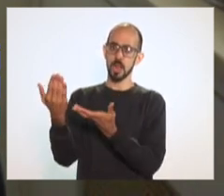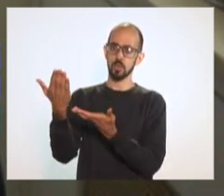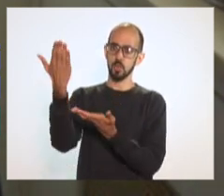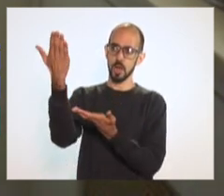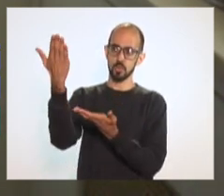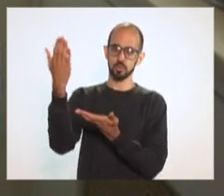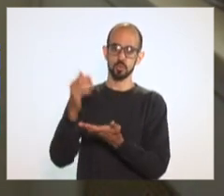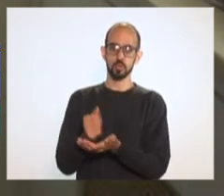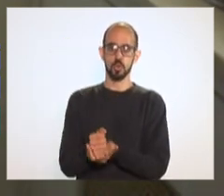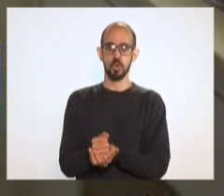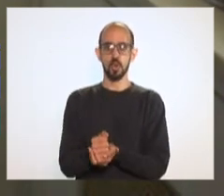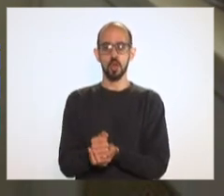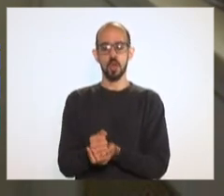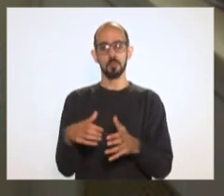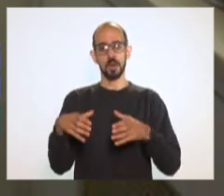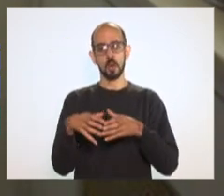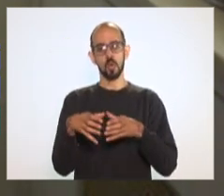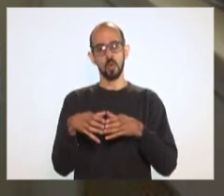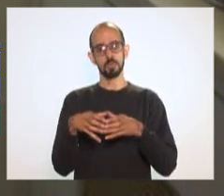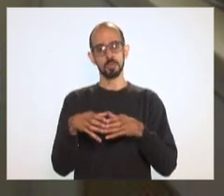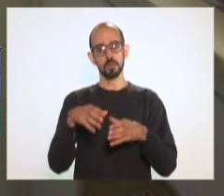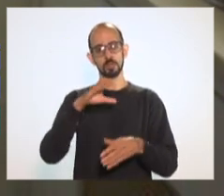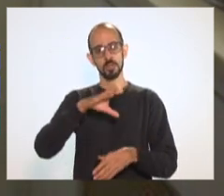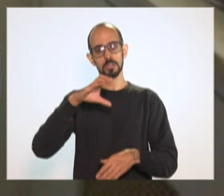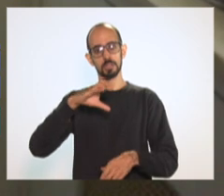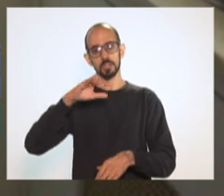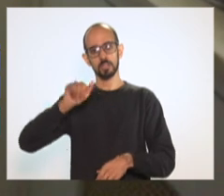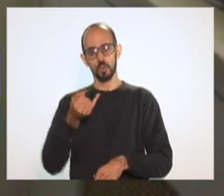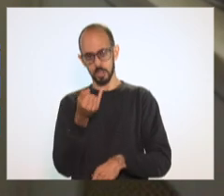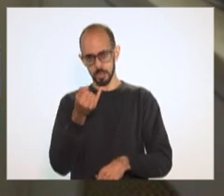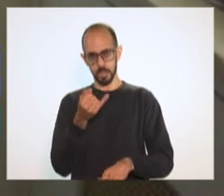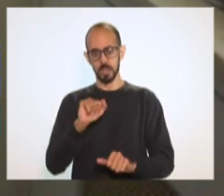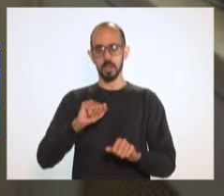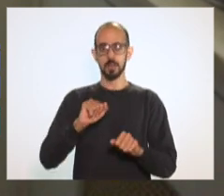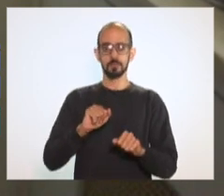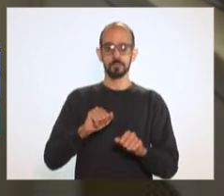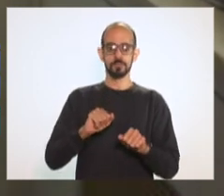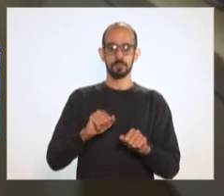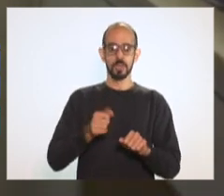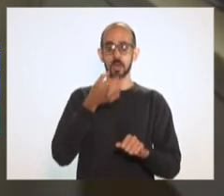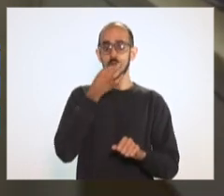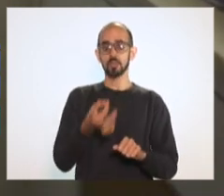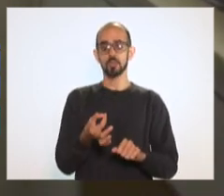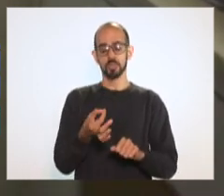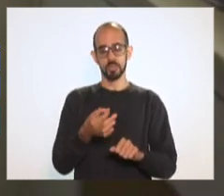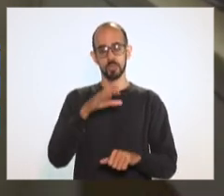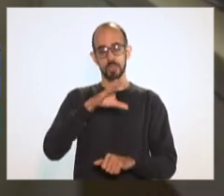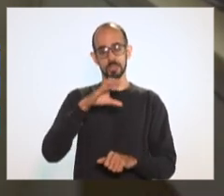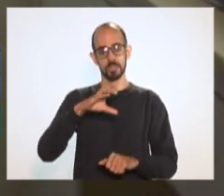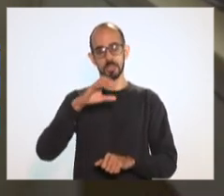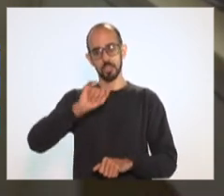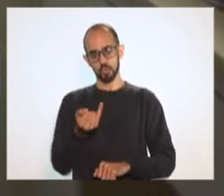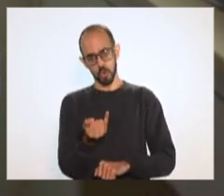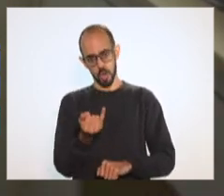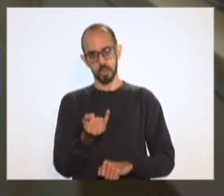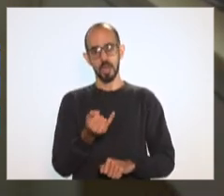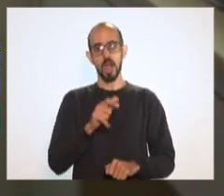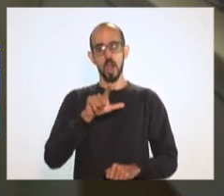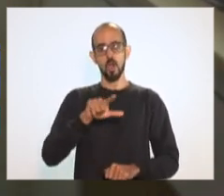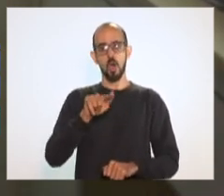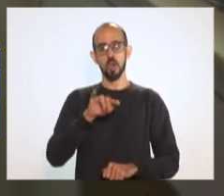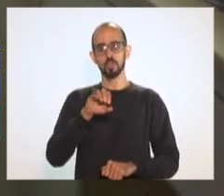quanto a Comissão de Constituição e Justiça. O parecer da CCJ, evidentemente, nosso era